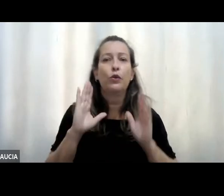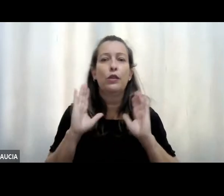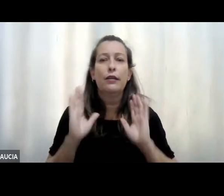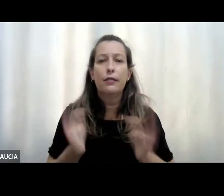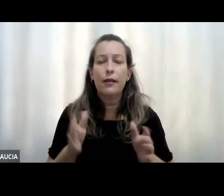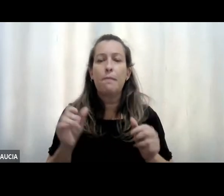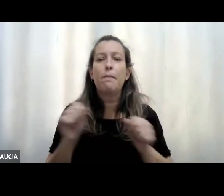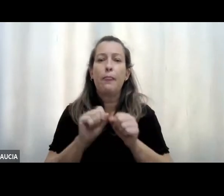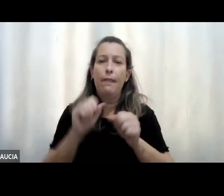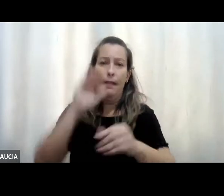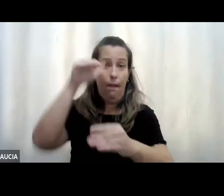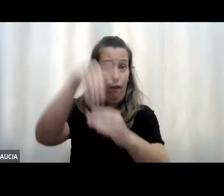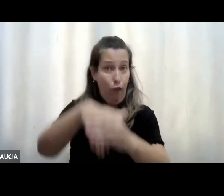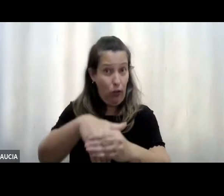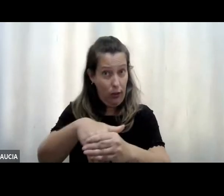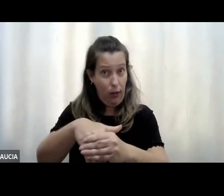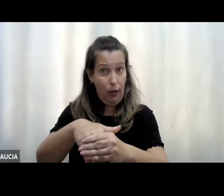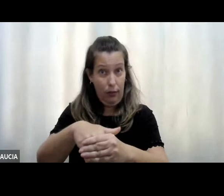foi votada, né?